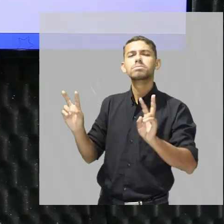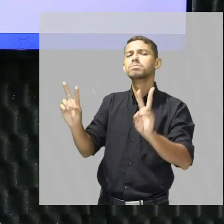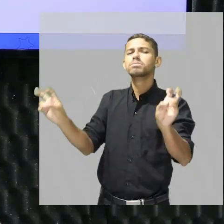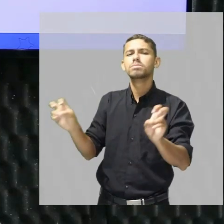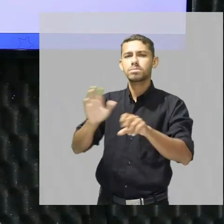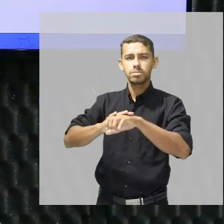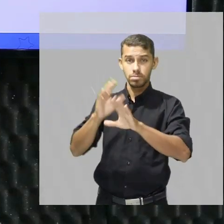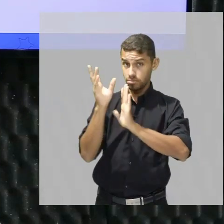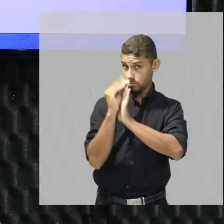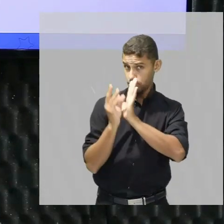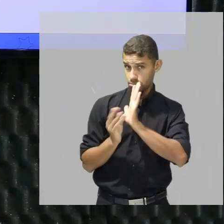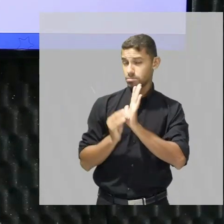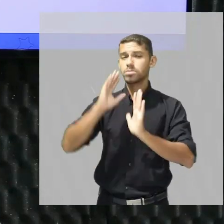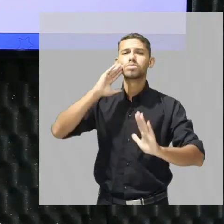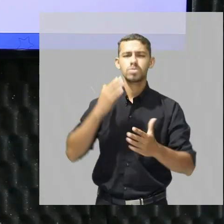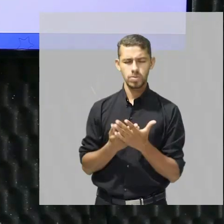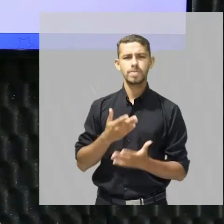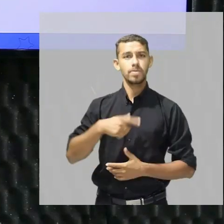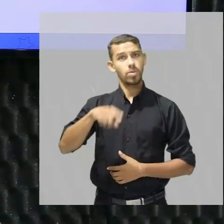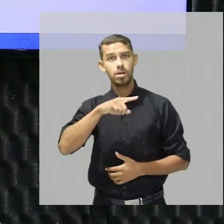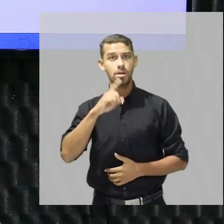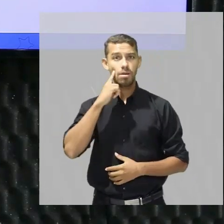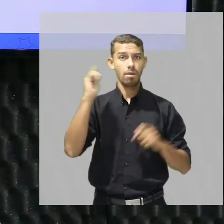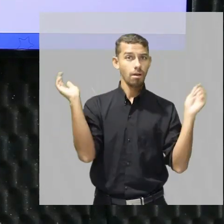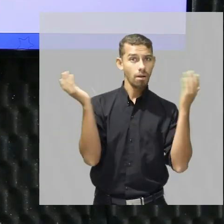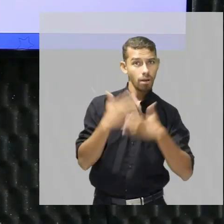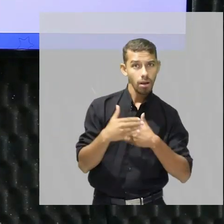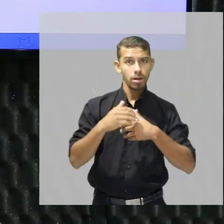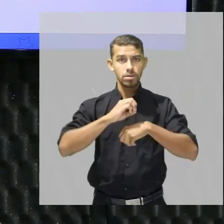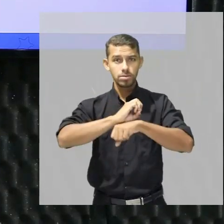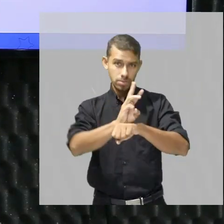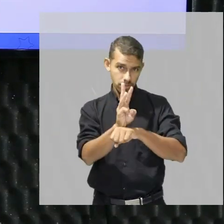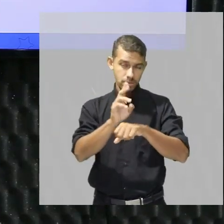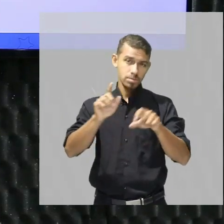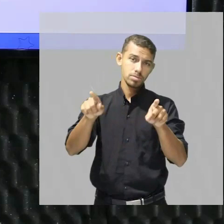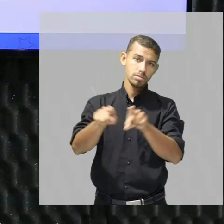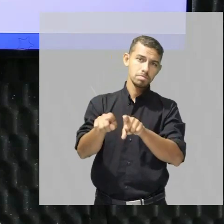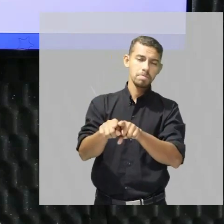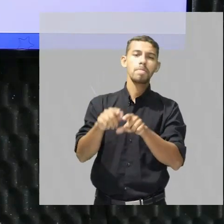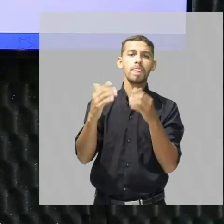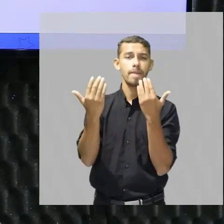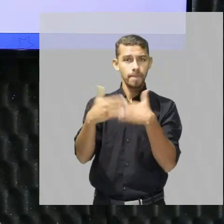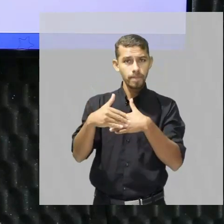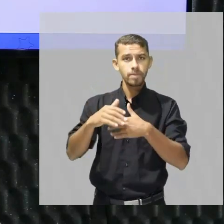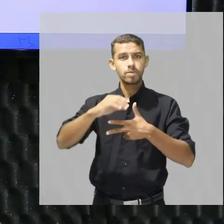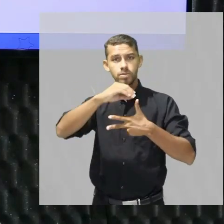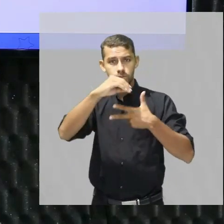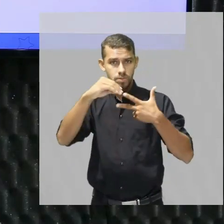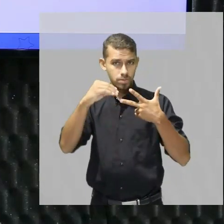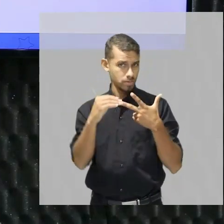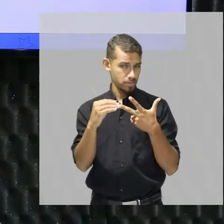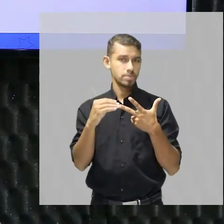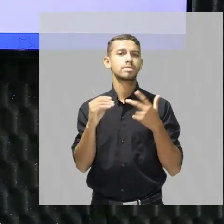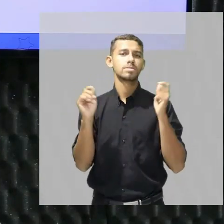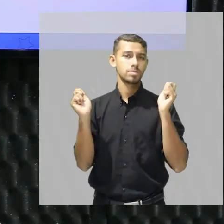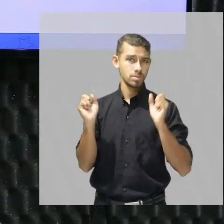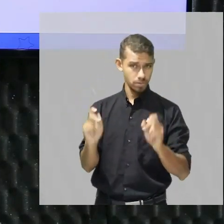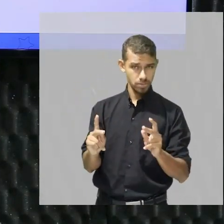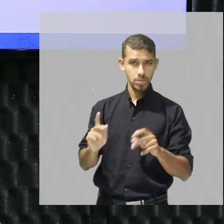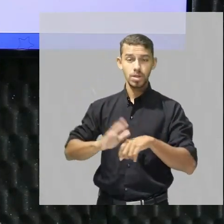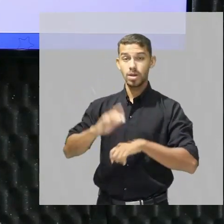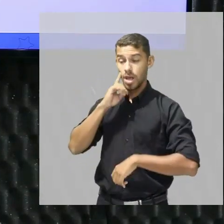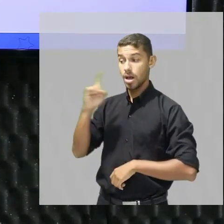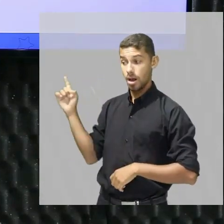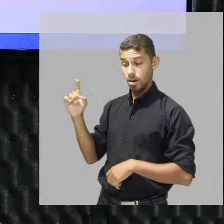acredito muito que vocês poderão ver, tanto na prova do PAIS OEMA quanto do Enem, tá? Então aqui essa questão, ela caiu no